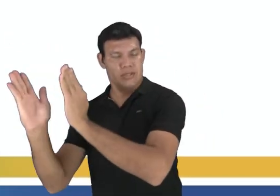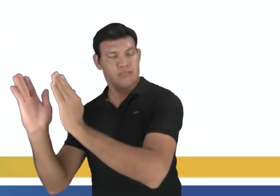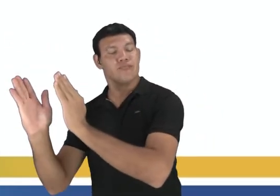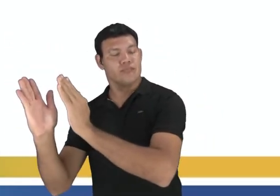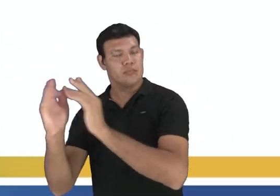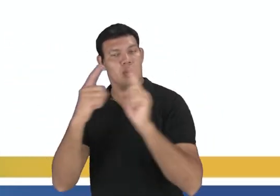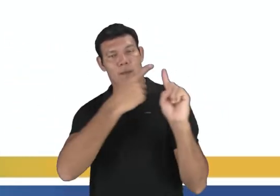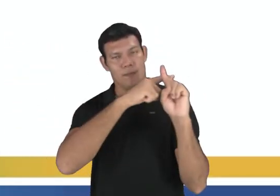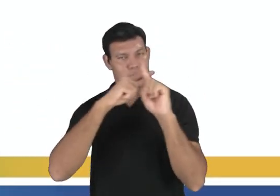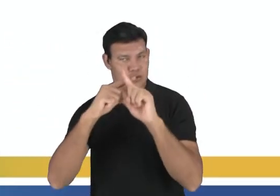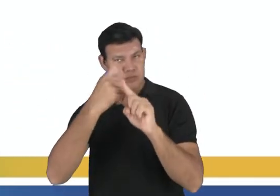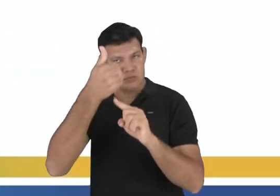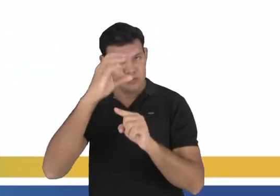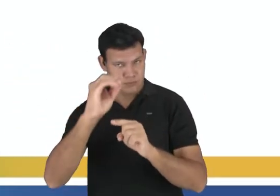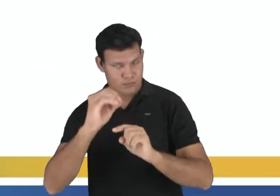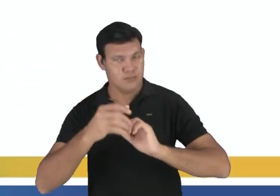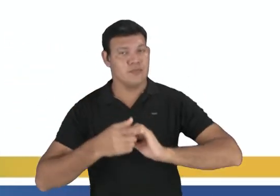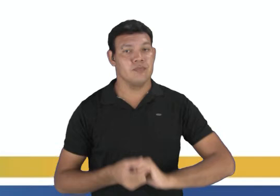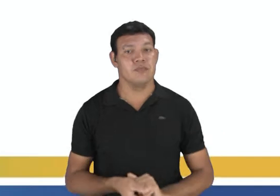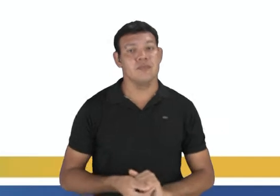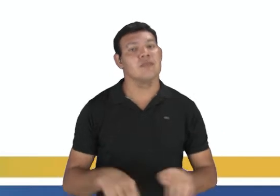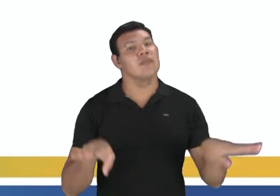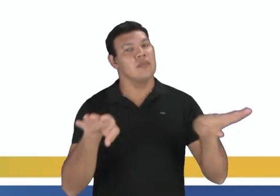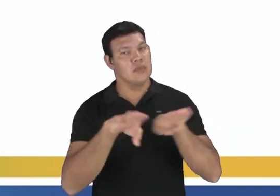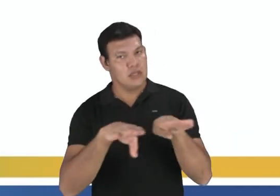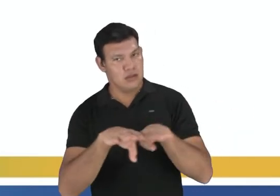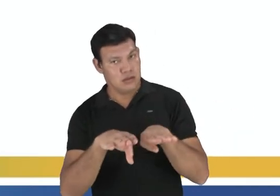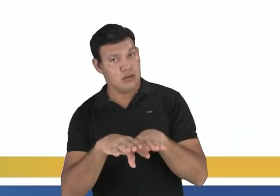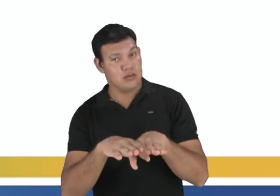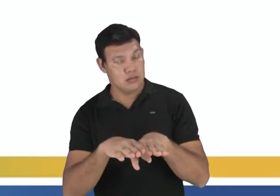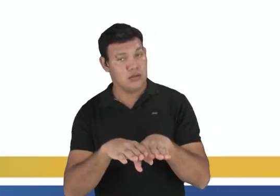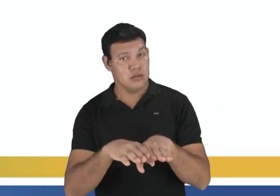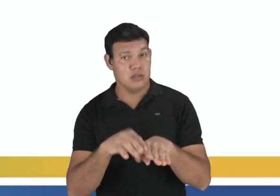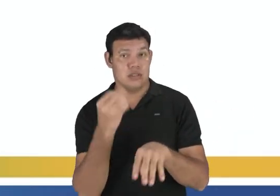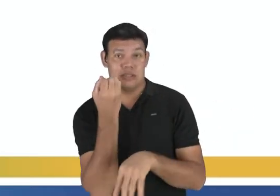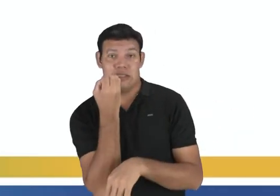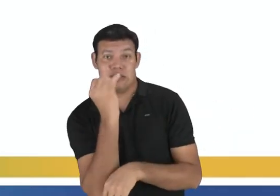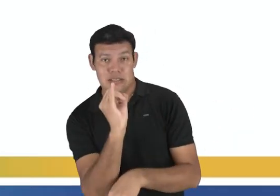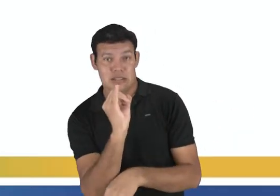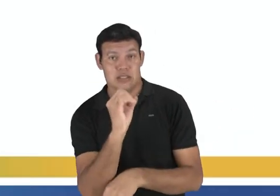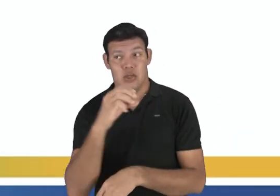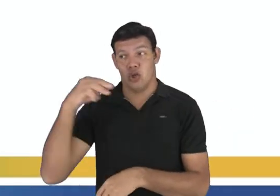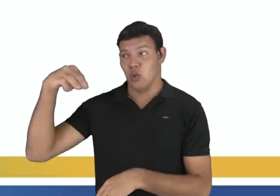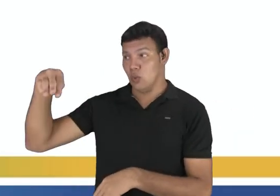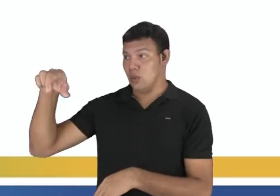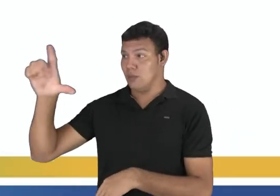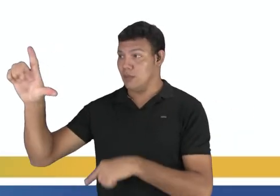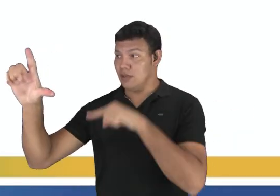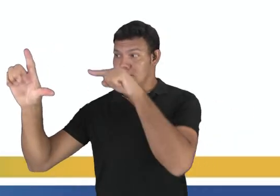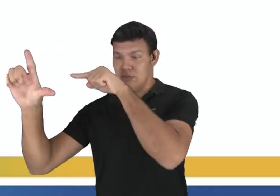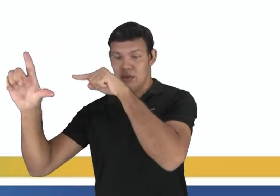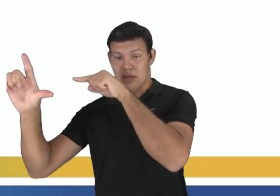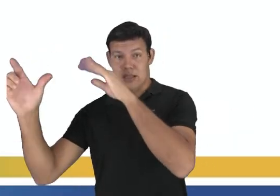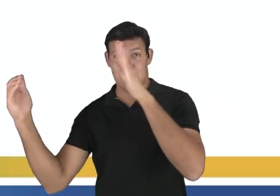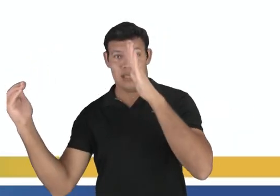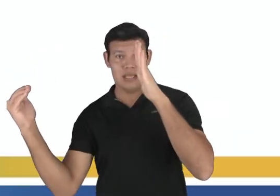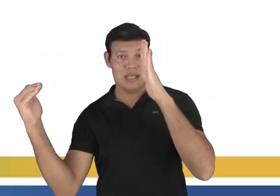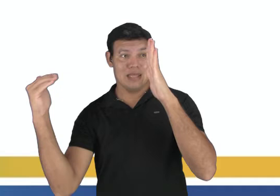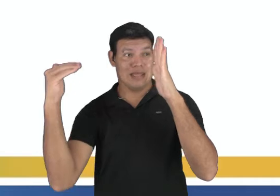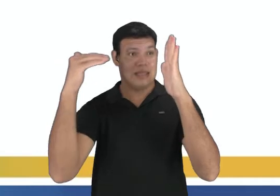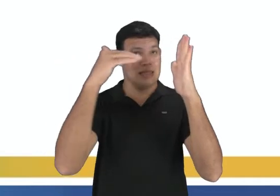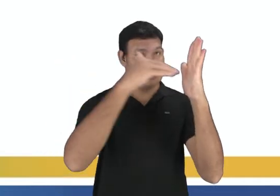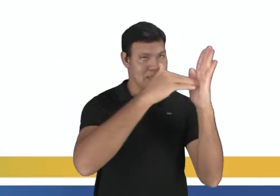múltiplo de 10. Da mesma forma acontece para quando eu estiver em mililitro e quiser sair para